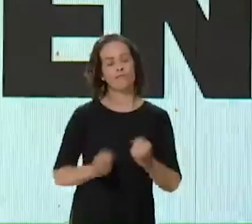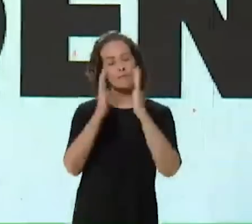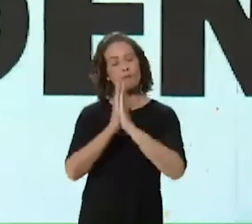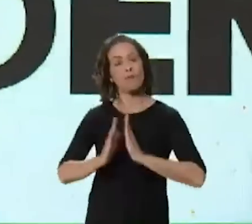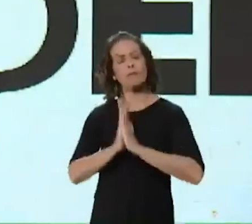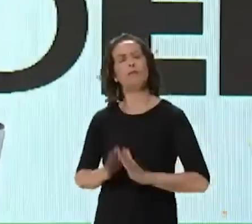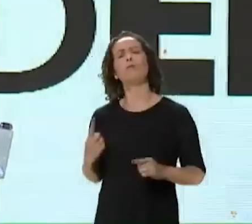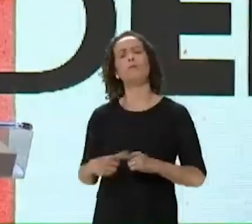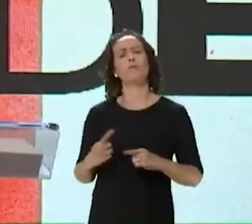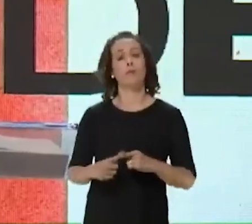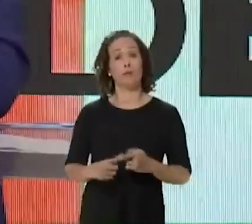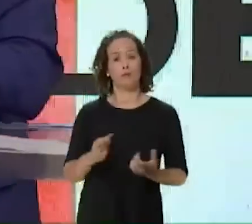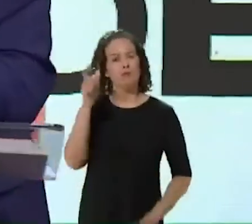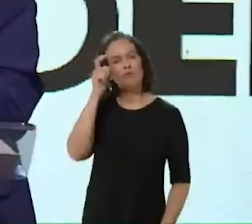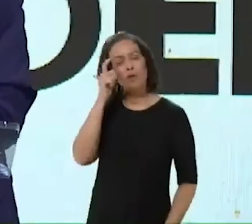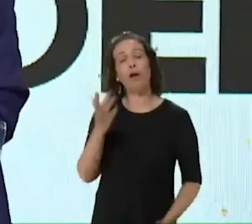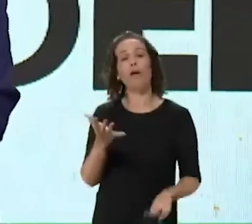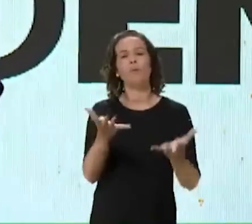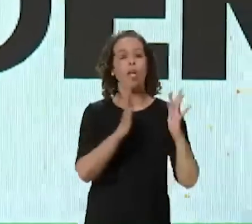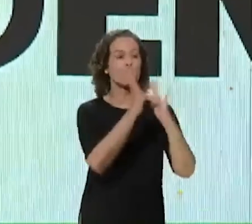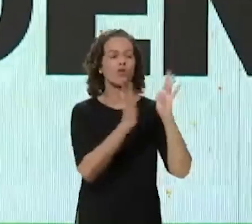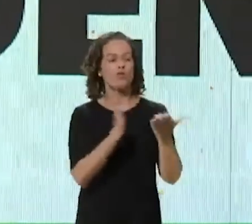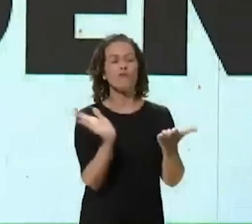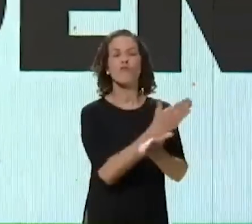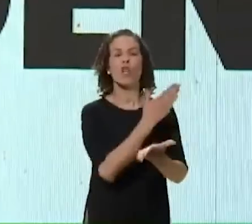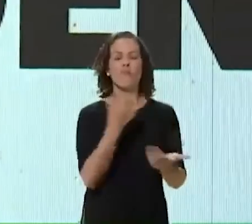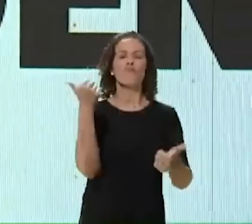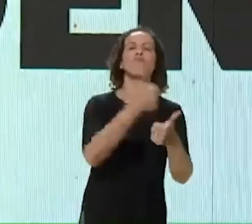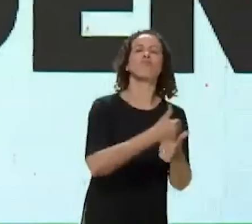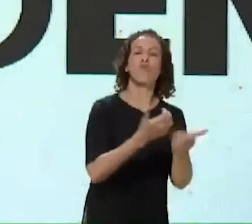lugar dele. Ele quer o lugar dele.